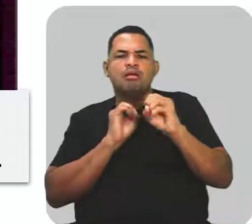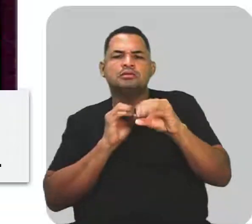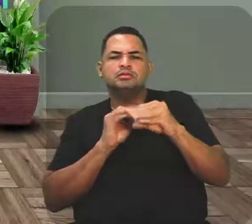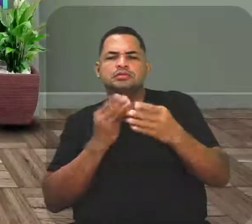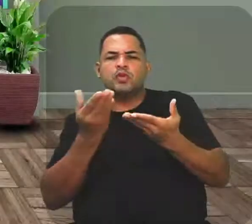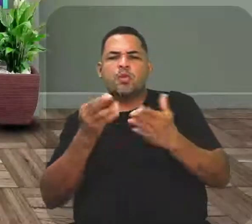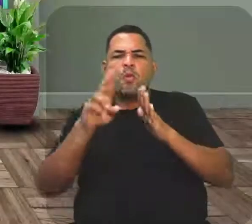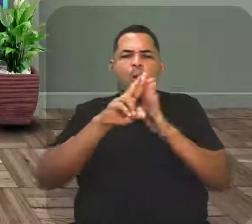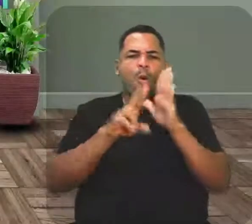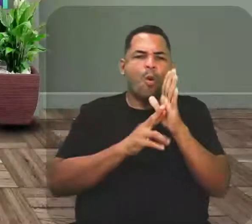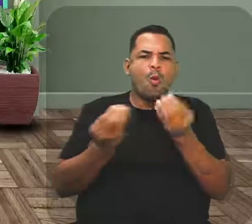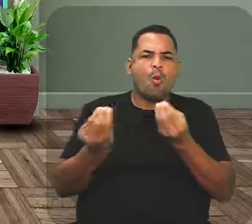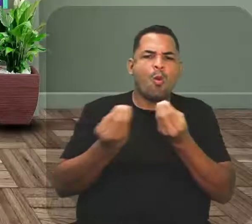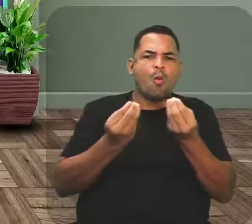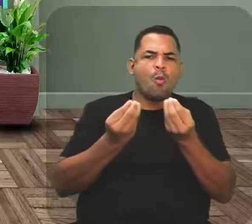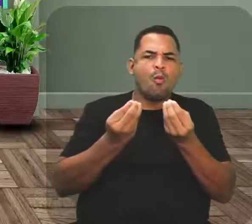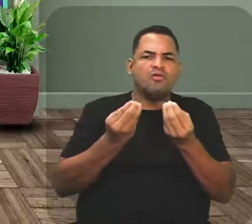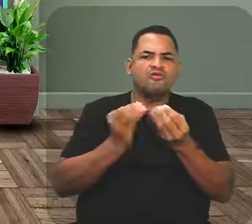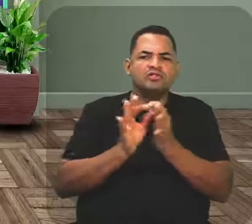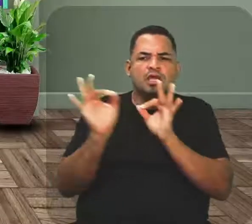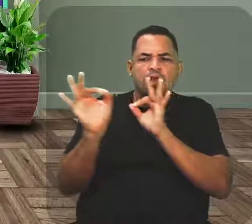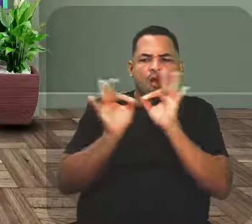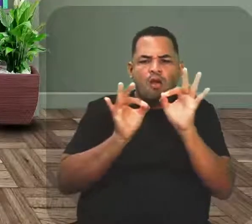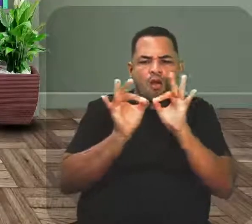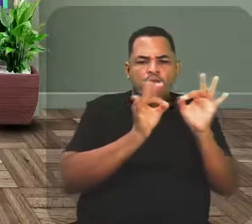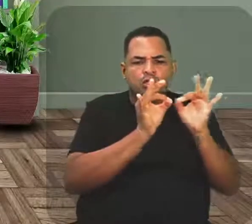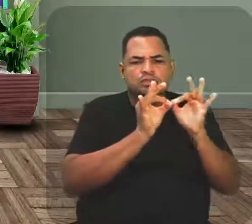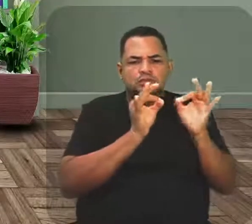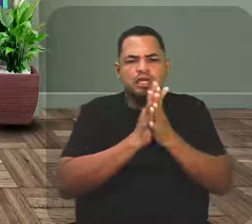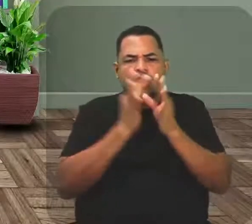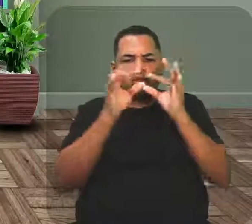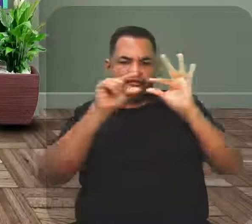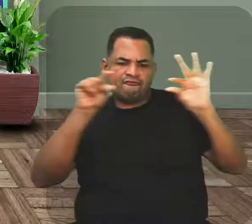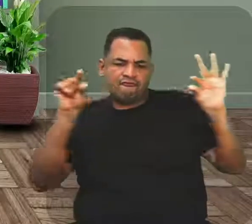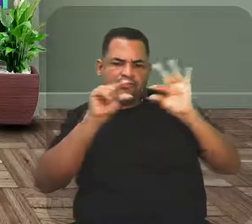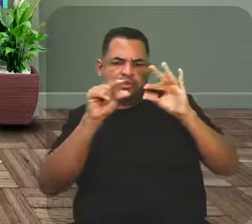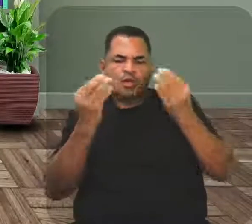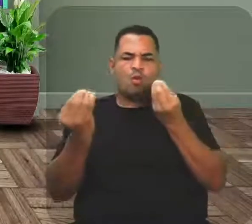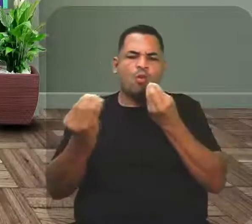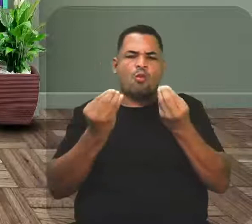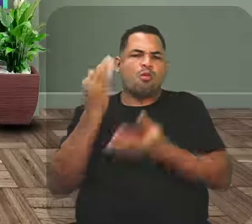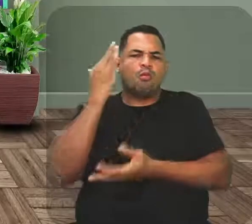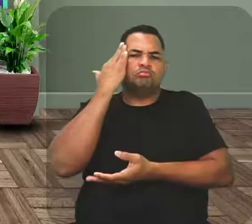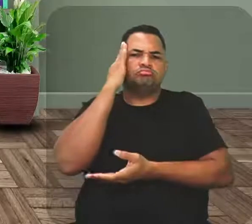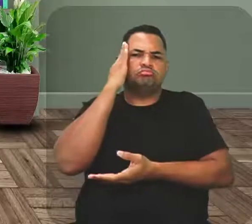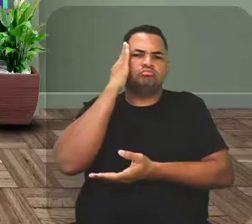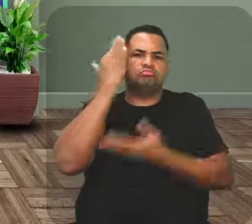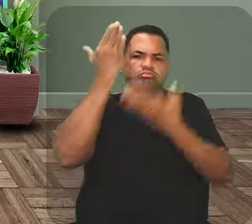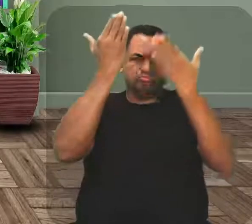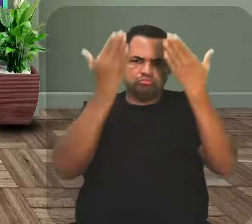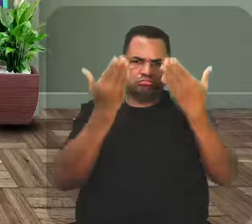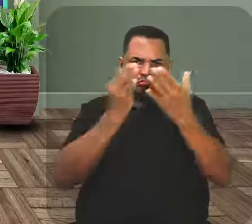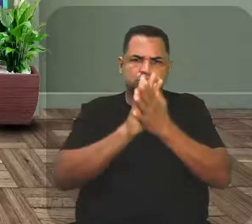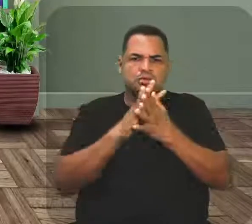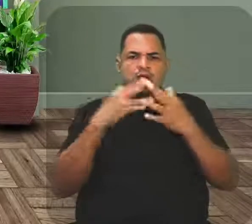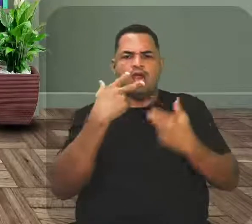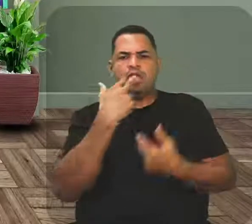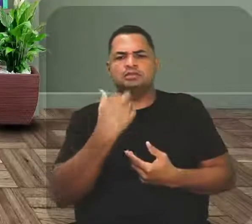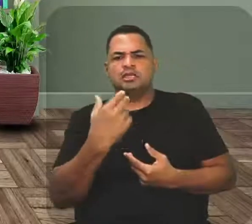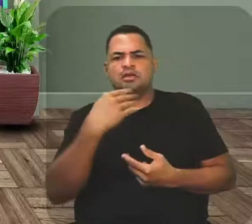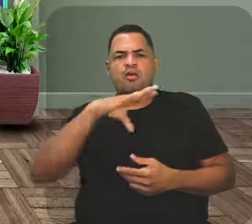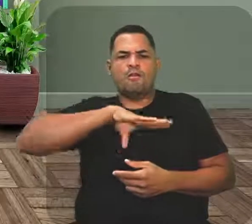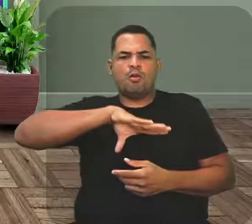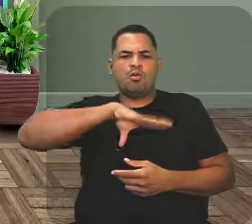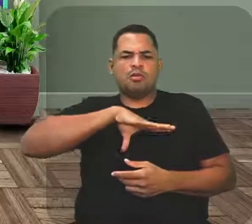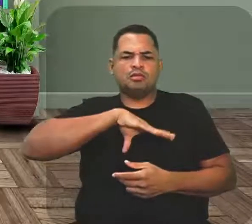de como fazer essa construção frasal, né? Como é que a gente entende que essa língua portuguesa